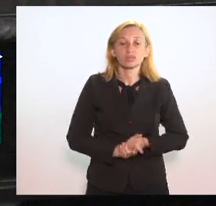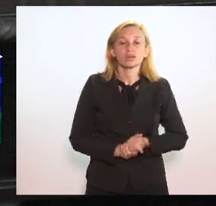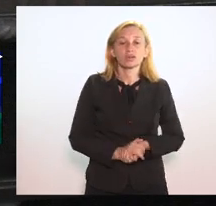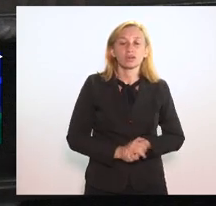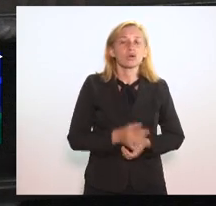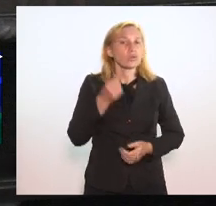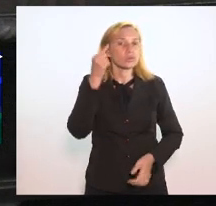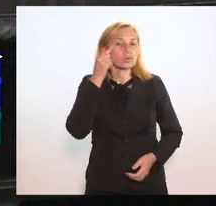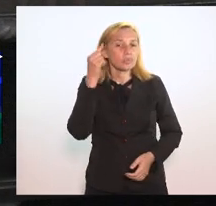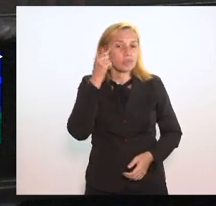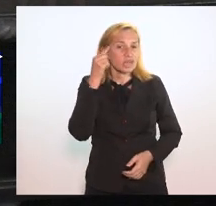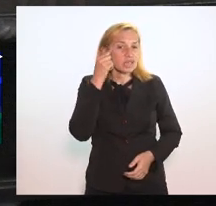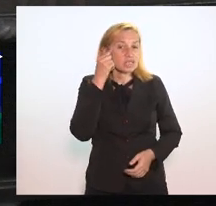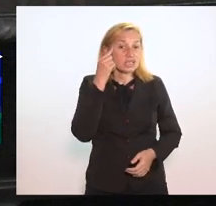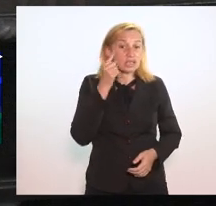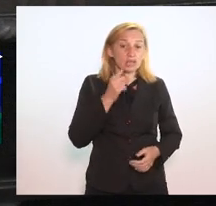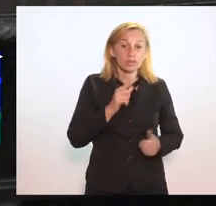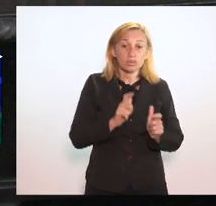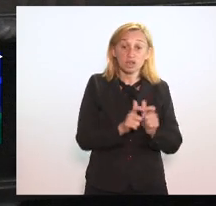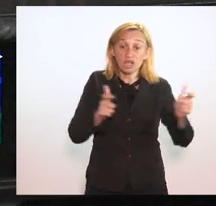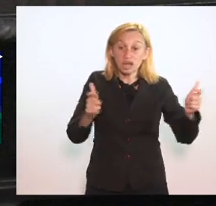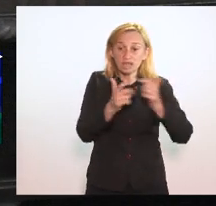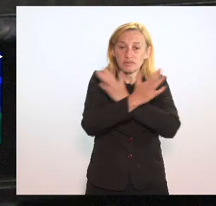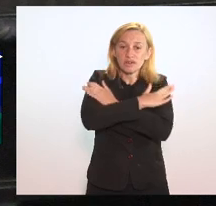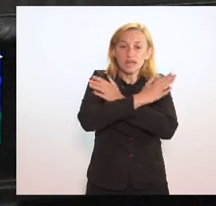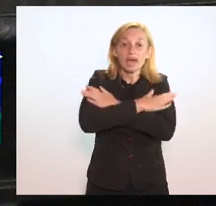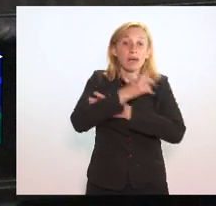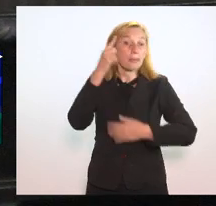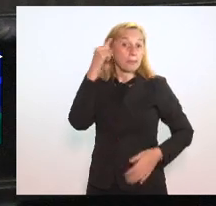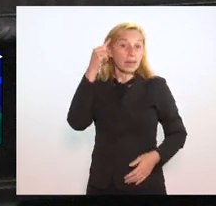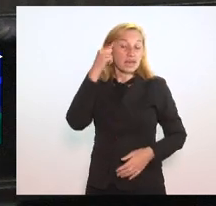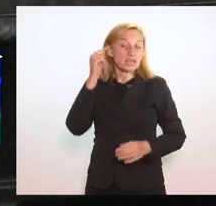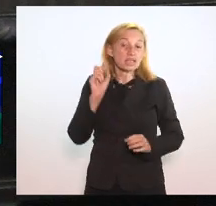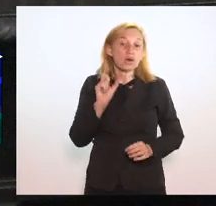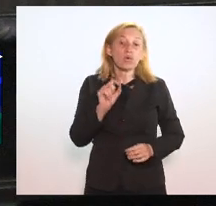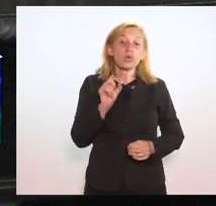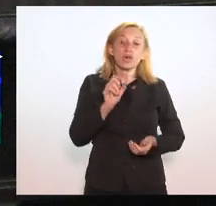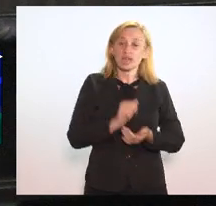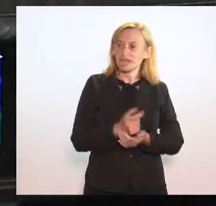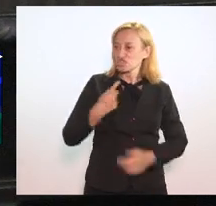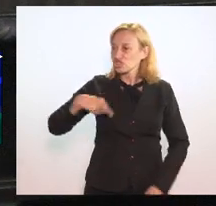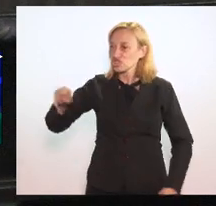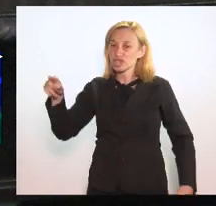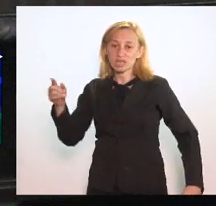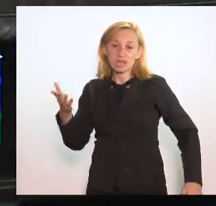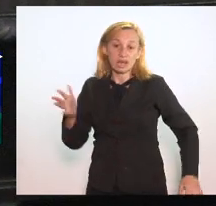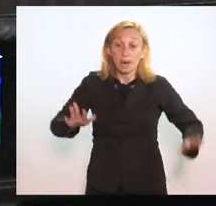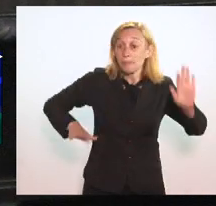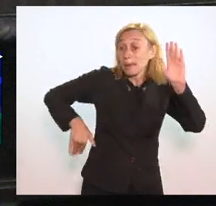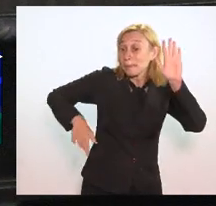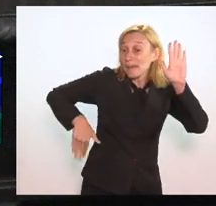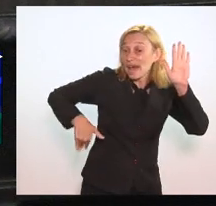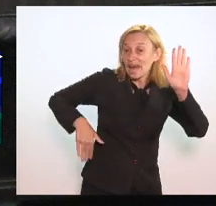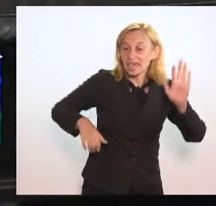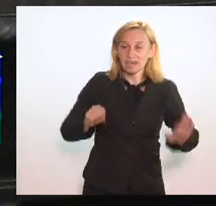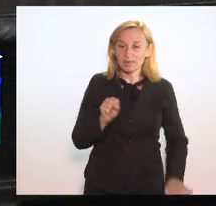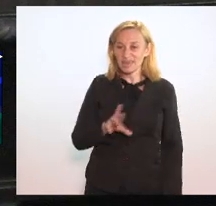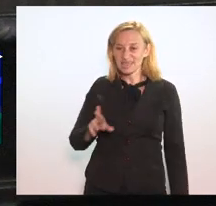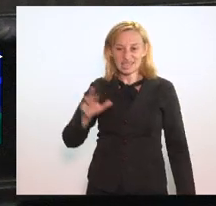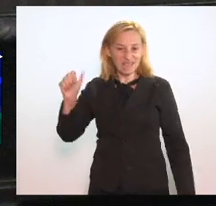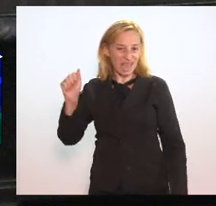se pensa no super feriado se pensa em viagem para praia viagem para Serra